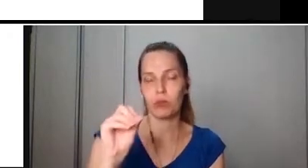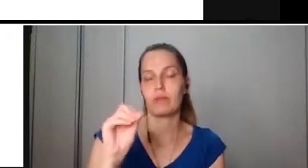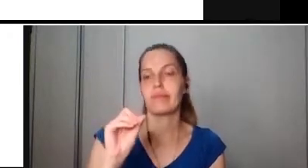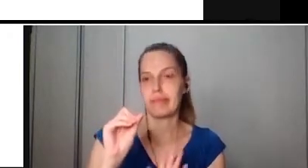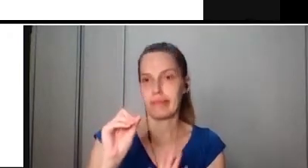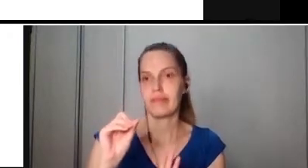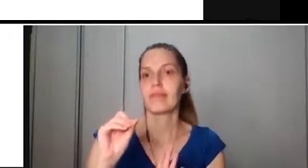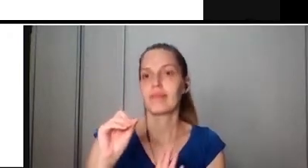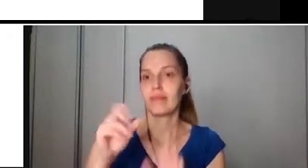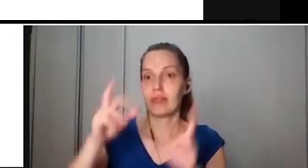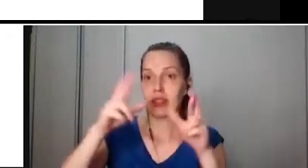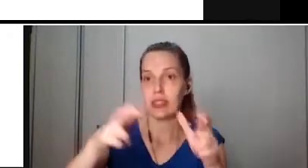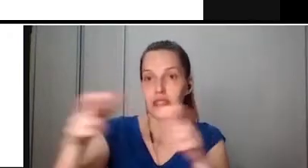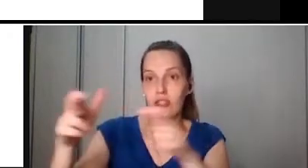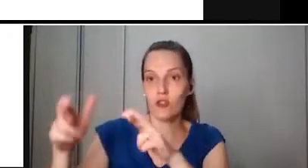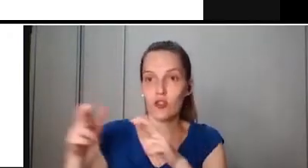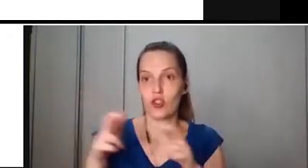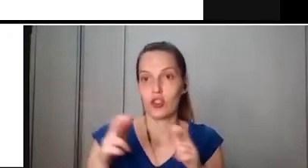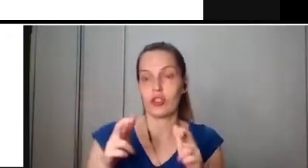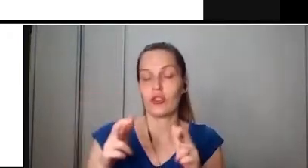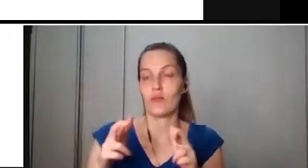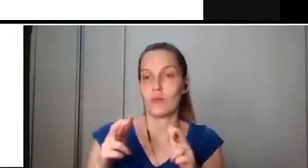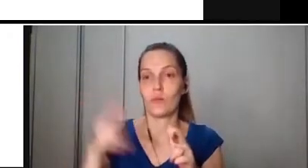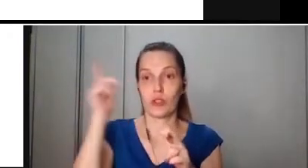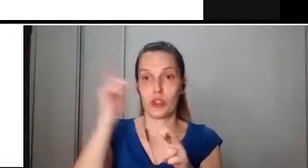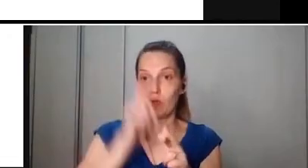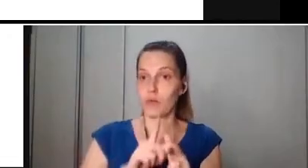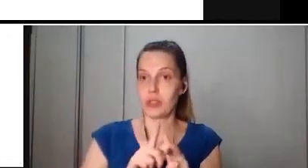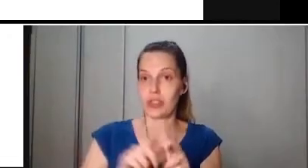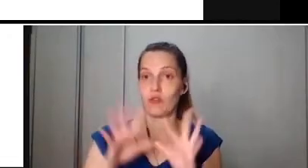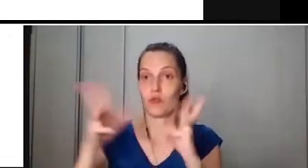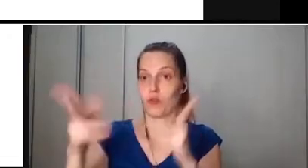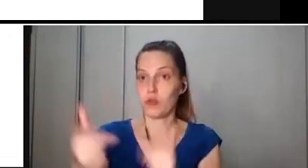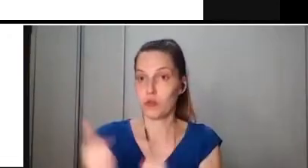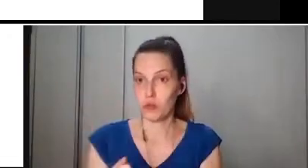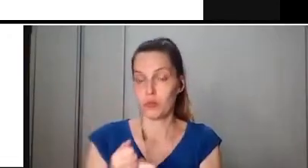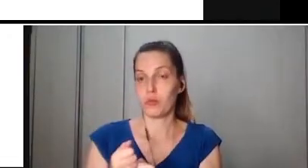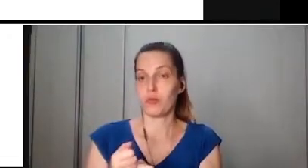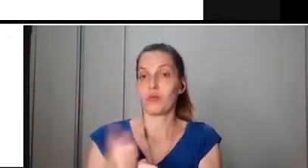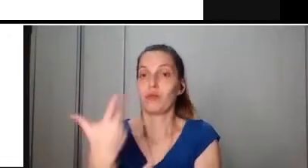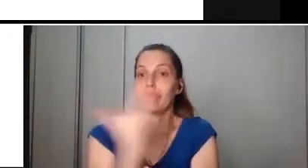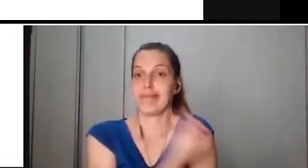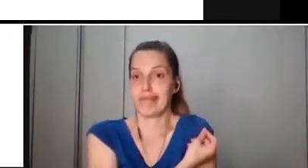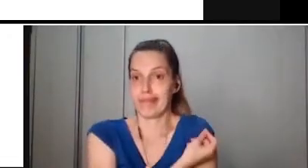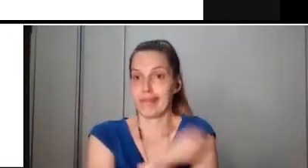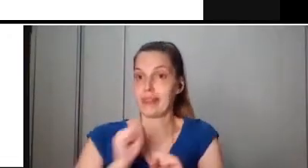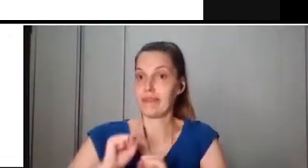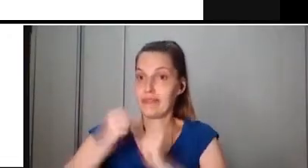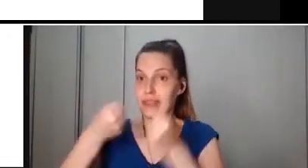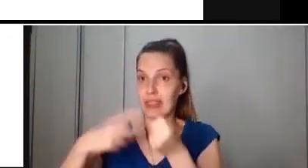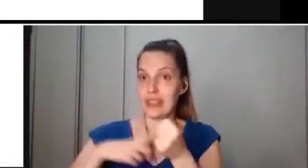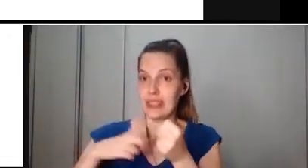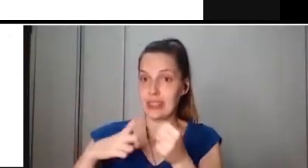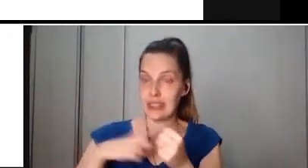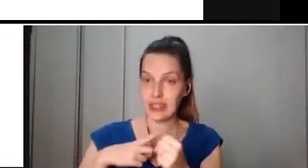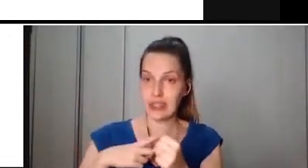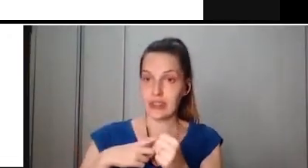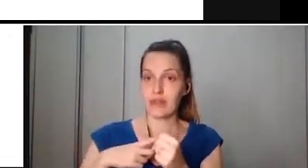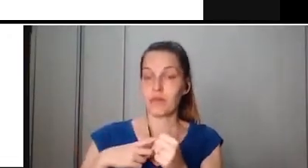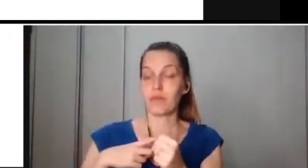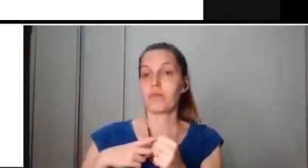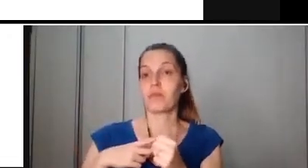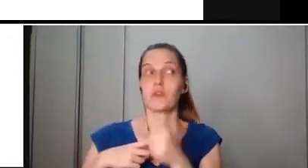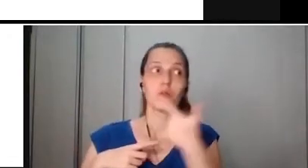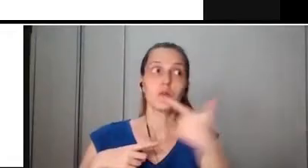que atingissem a imunidade de rebanho, com a ameaça de reintrodução vindo de outras